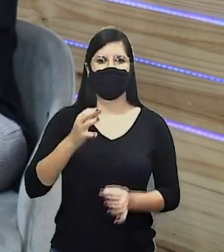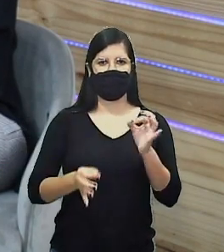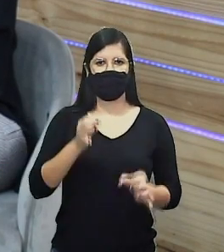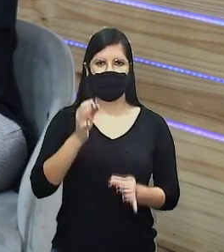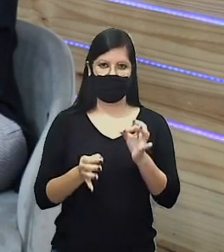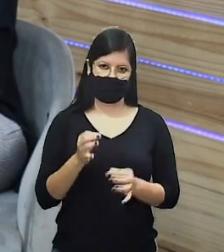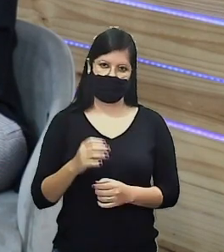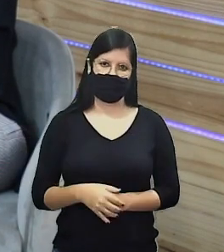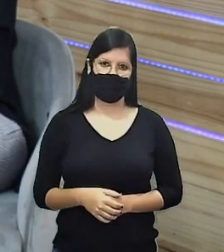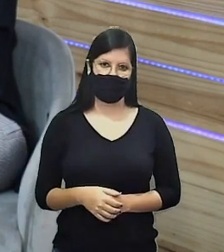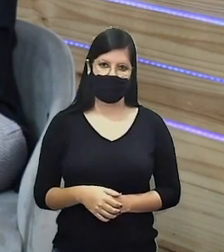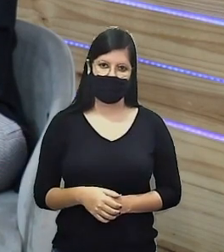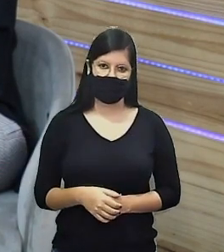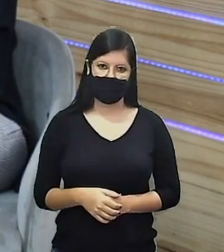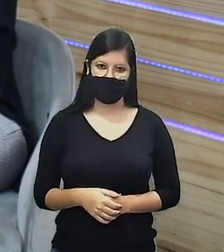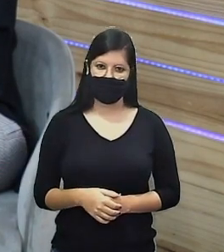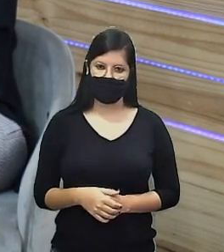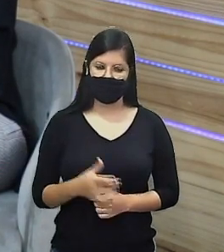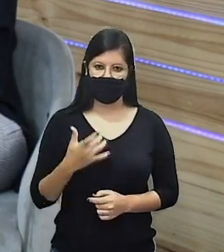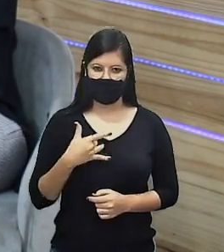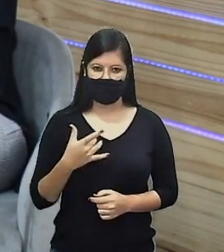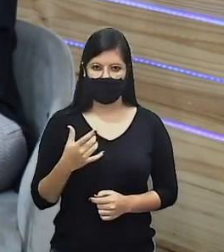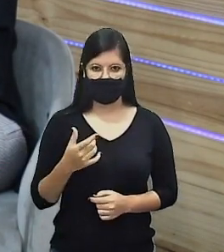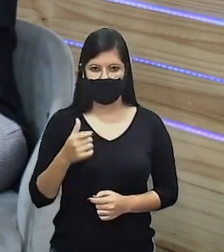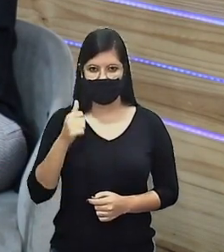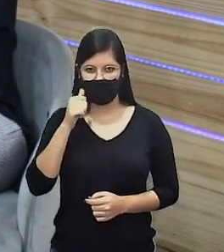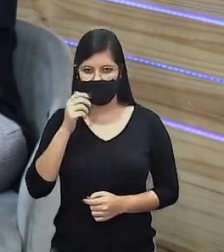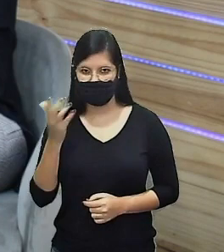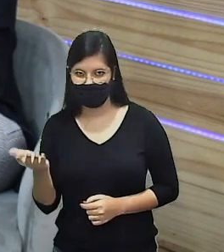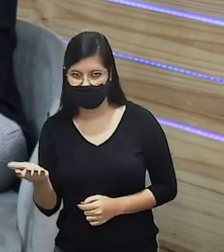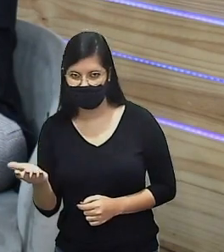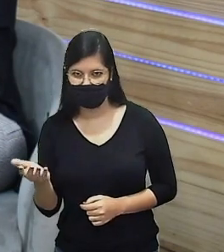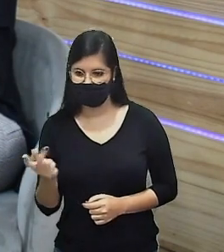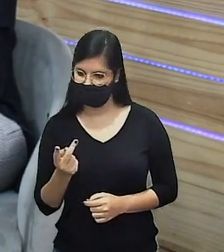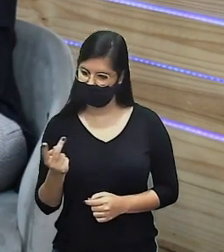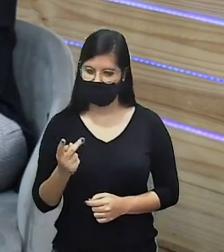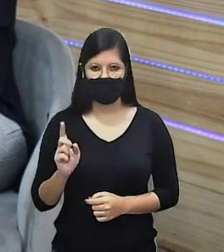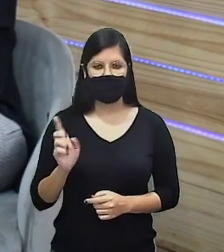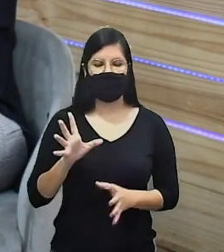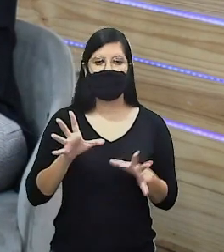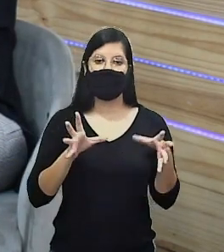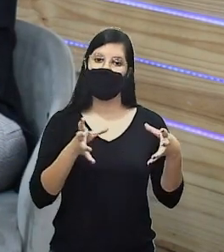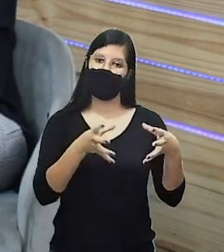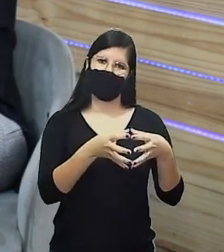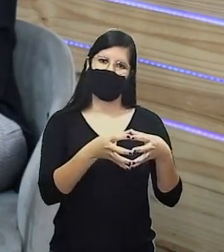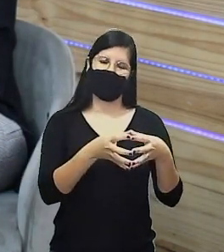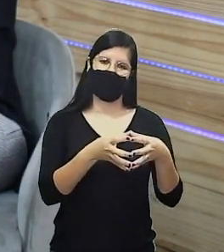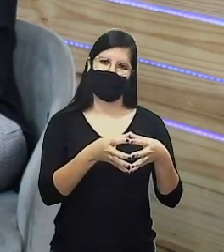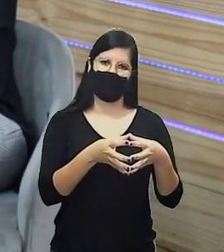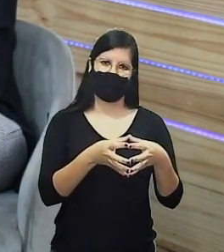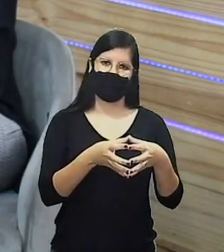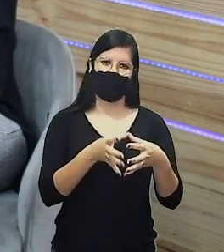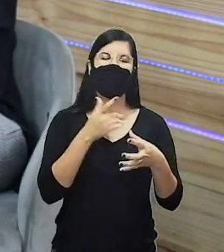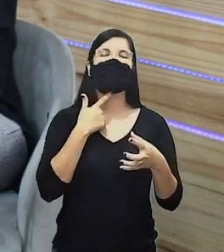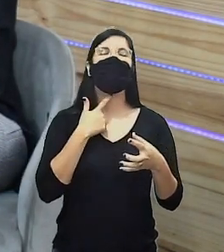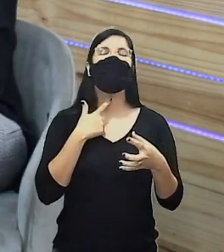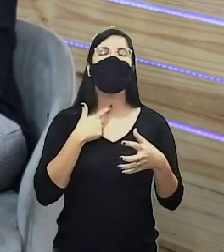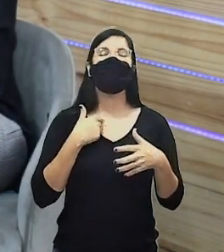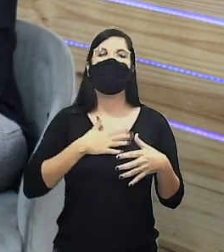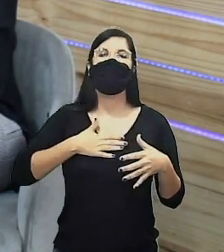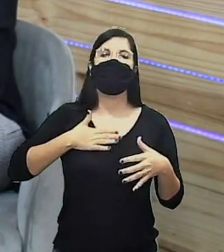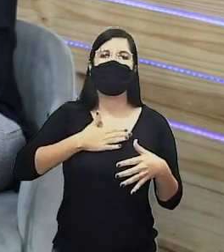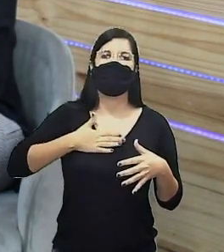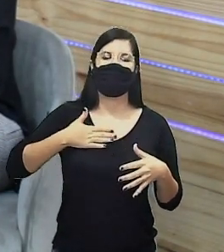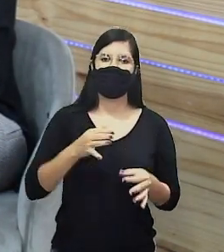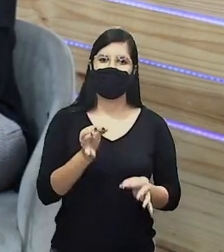iguais. Há uma coisa, não estou falando da Sônia, não estou falando do Mário, né, mas coletivamente há um prazer, né,